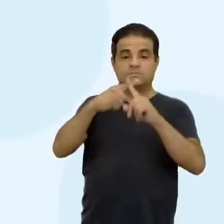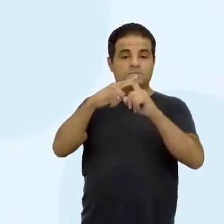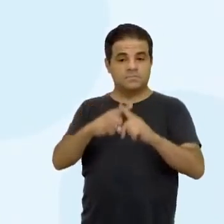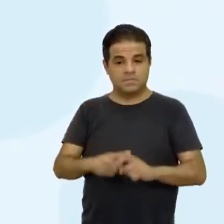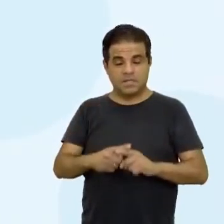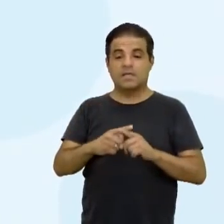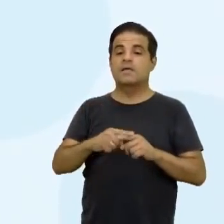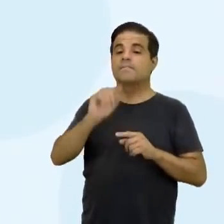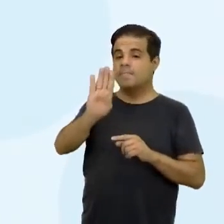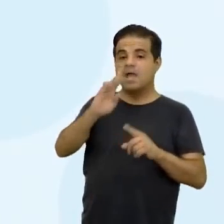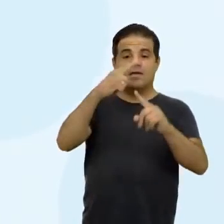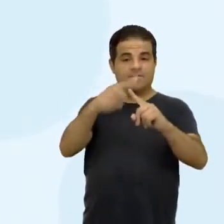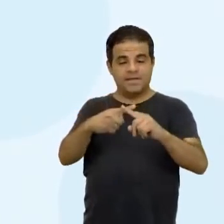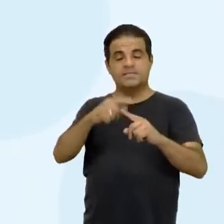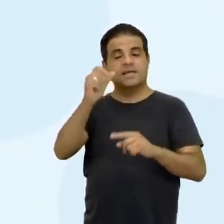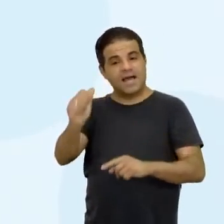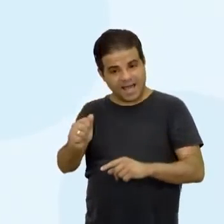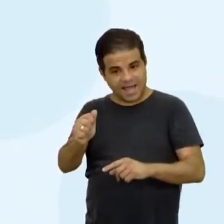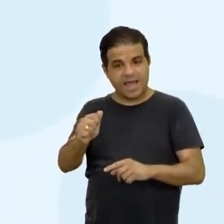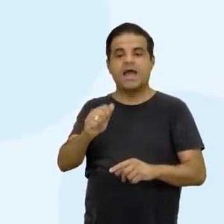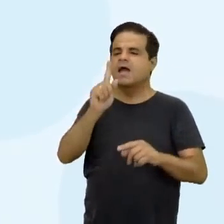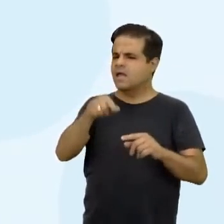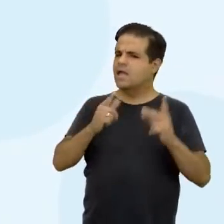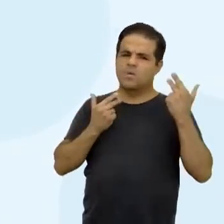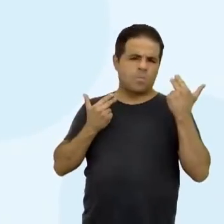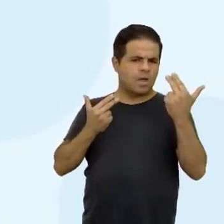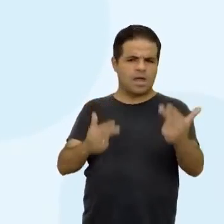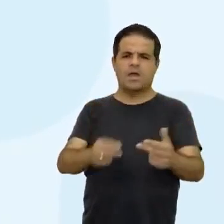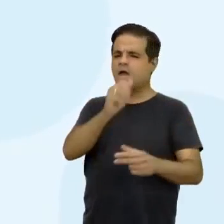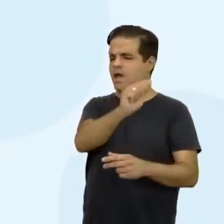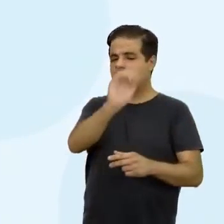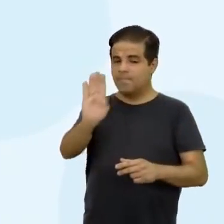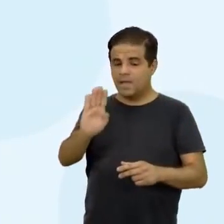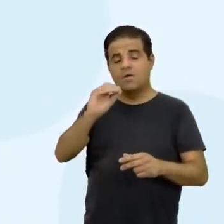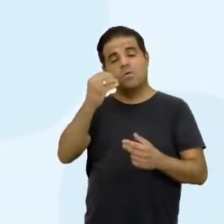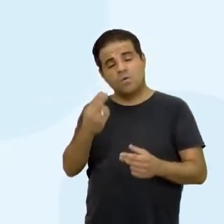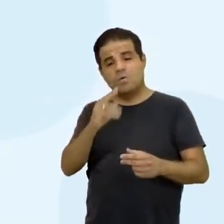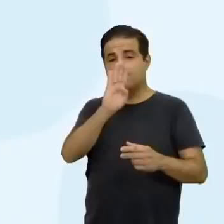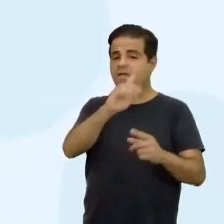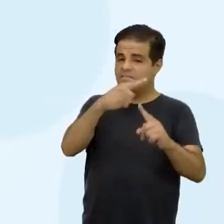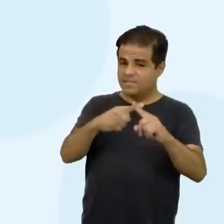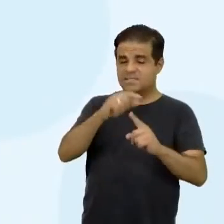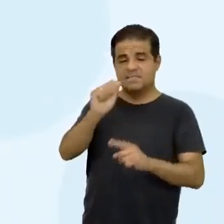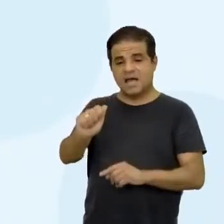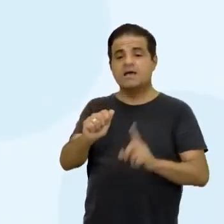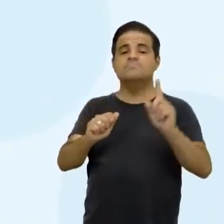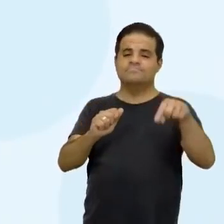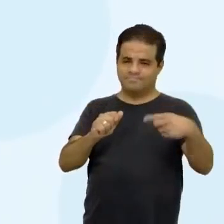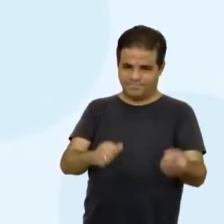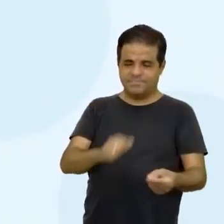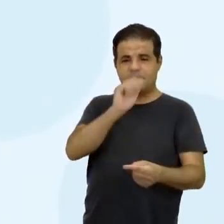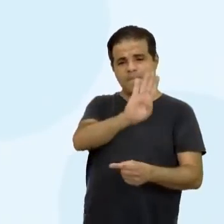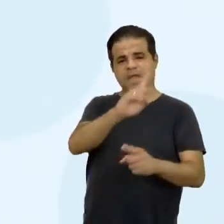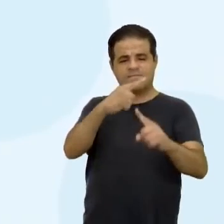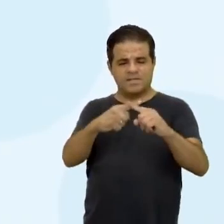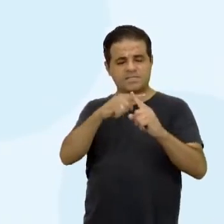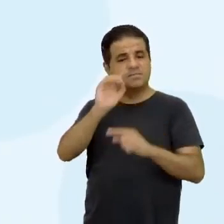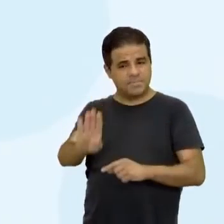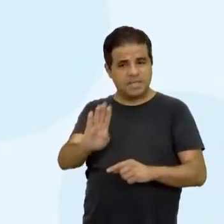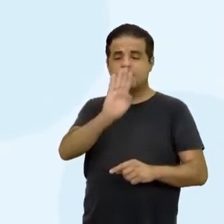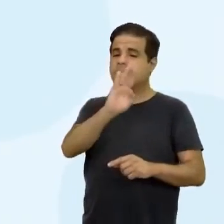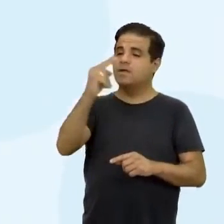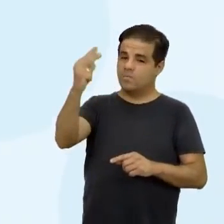a gente multiplica o tramo B vezes ar é a mesma coisa que a b o b vezes ar e por fim B vezes